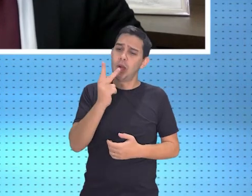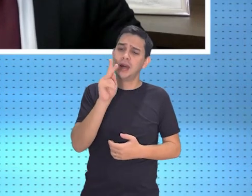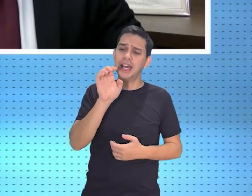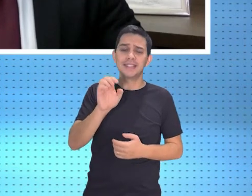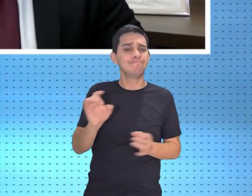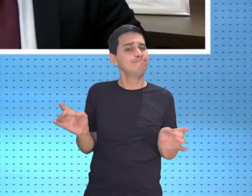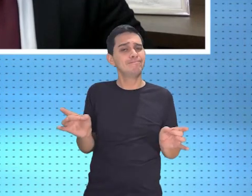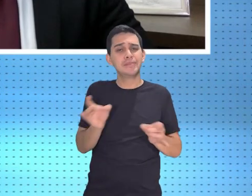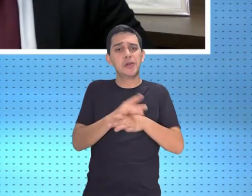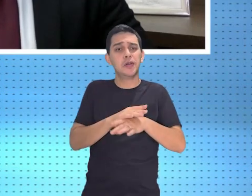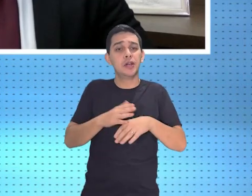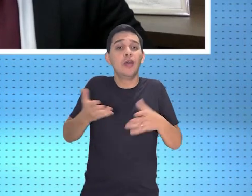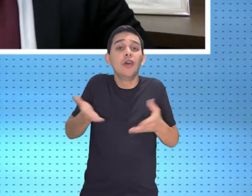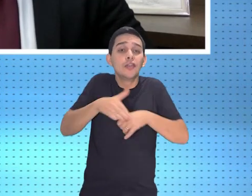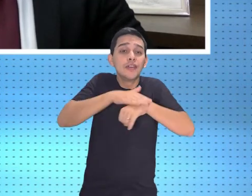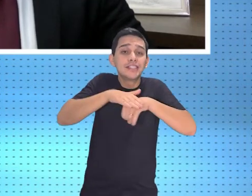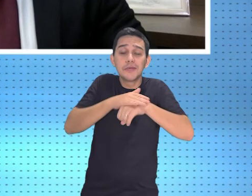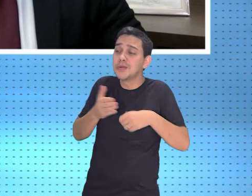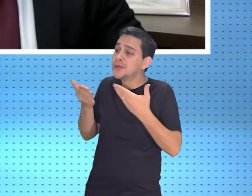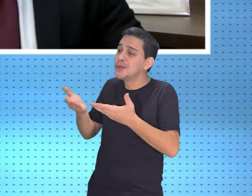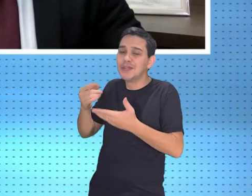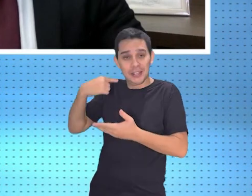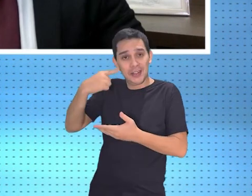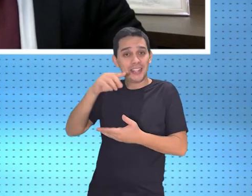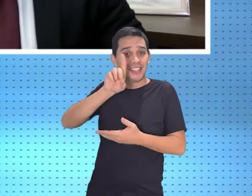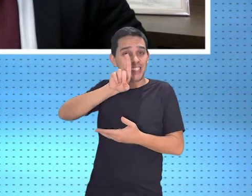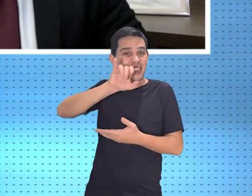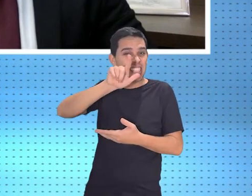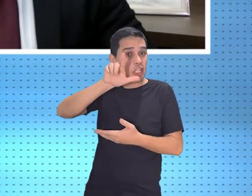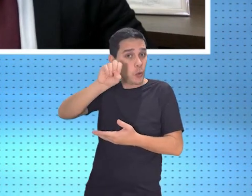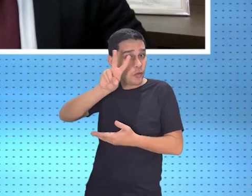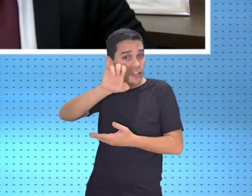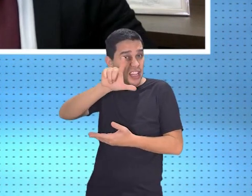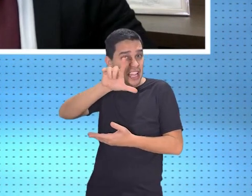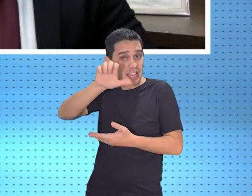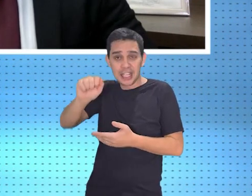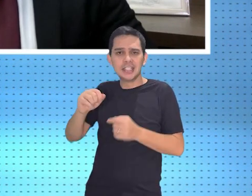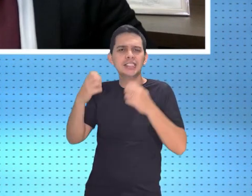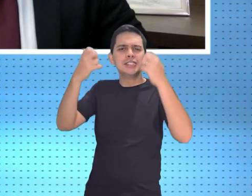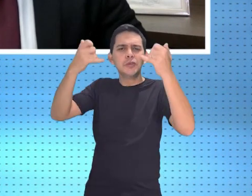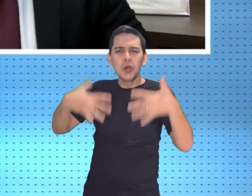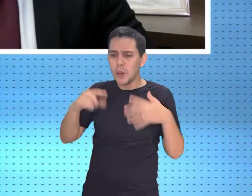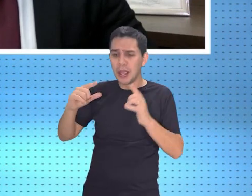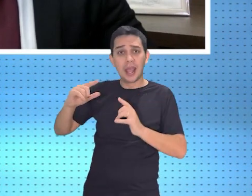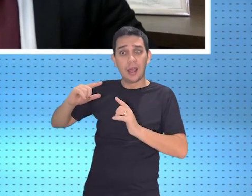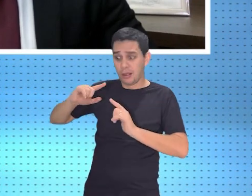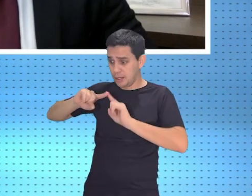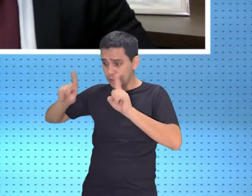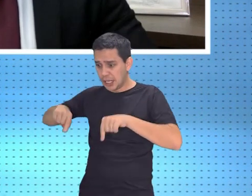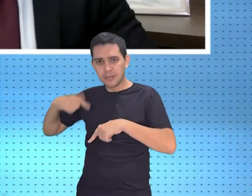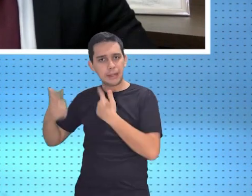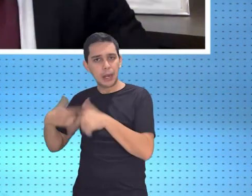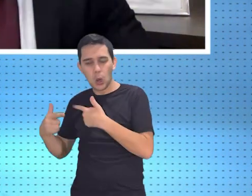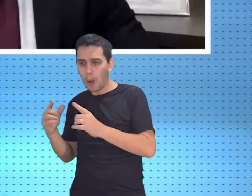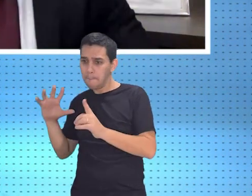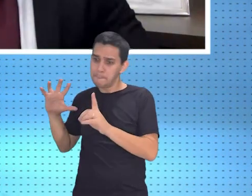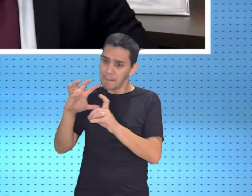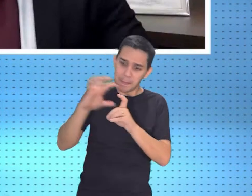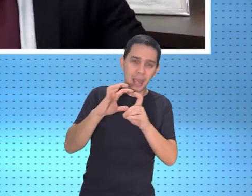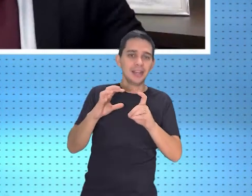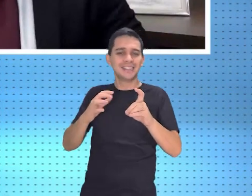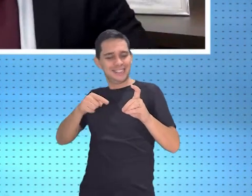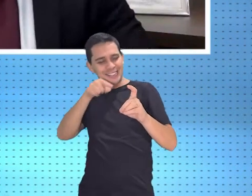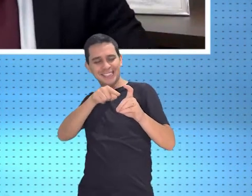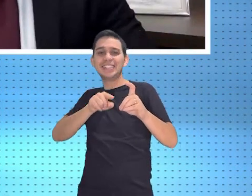aqui. Hoje conversamos com o advogado Diego Vilela sobre o dano moral praticado pelo empregado ou pelo